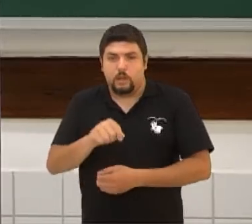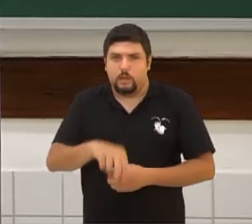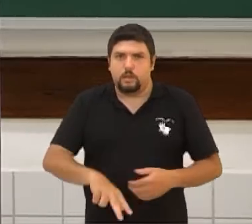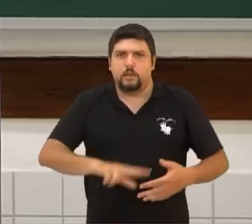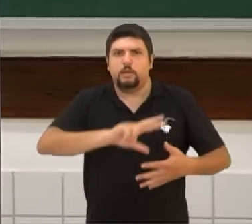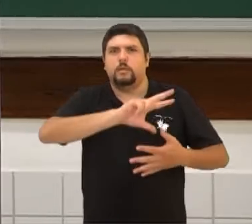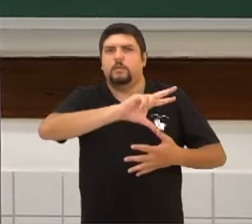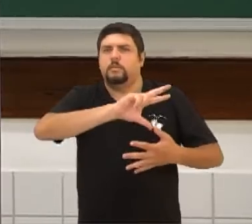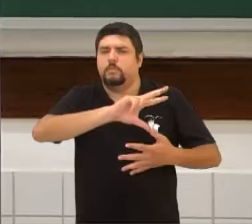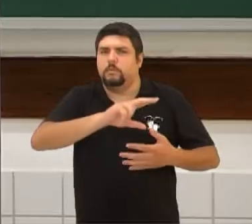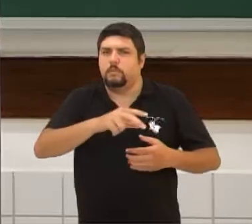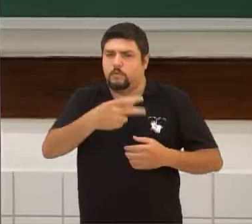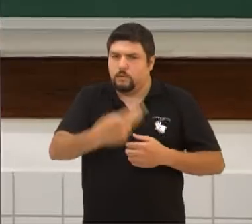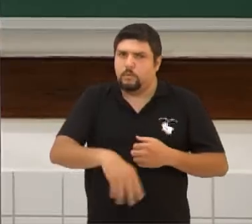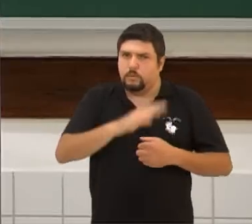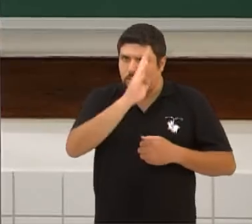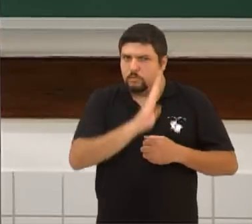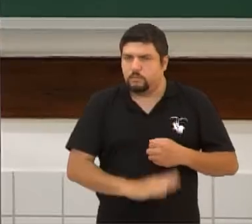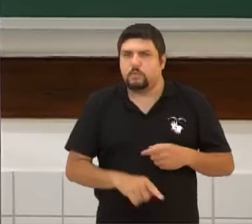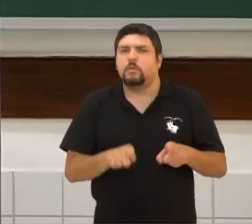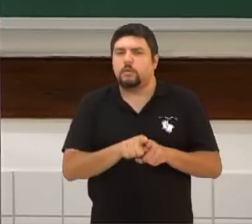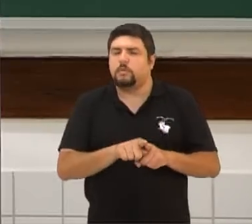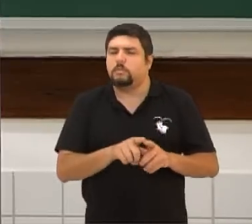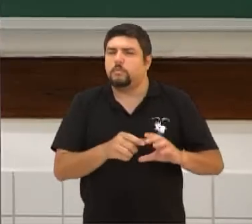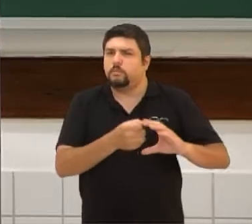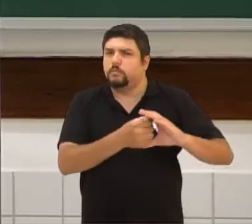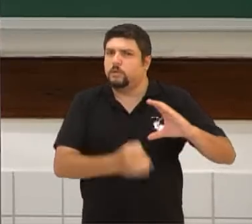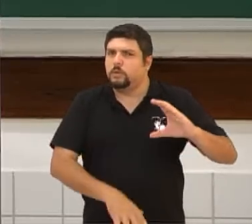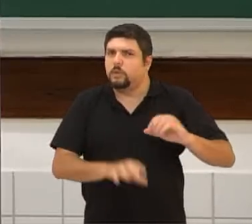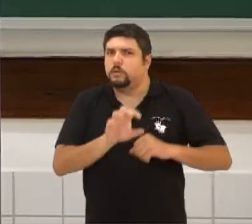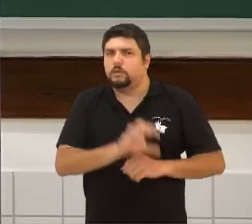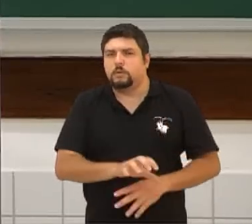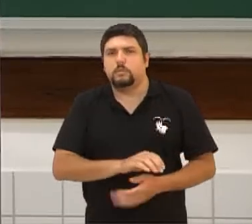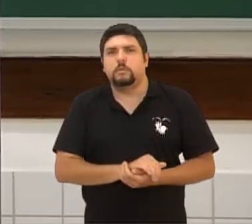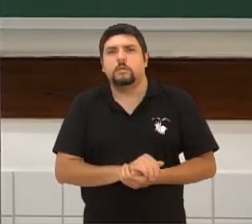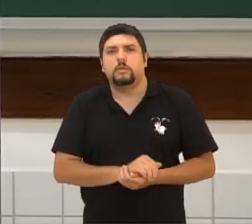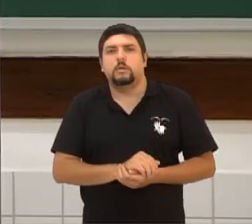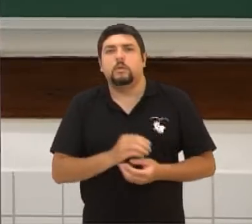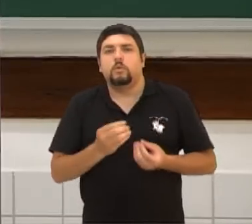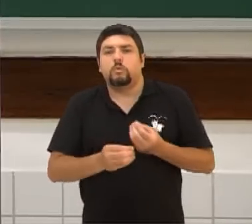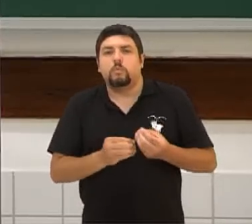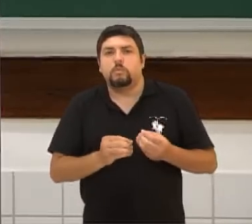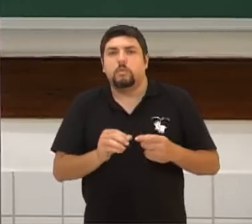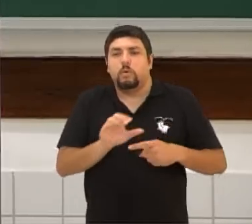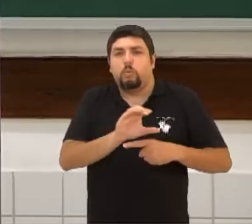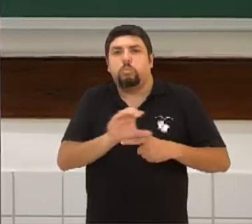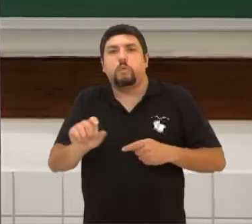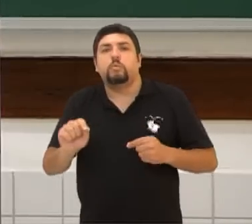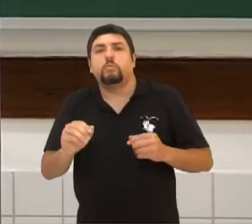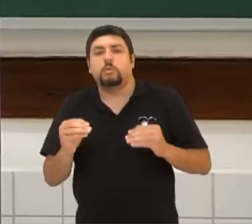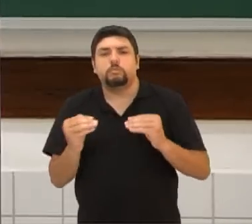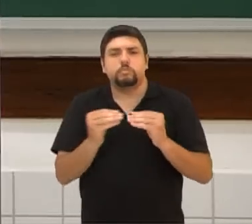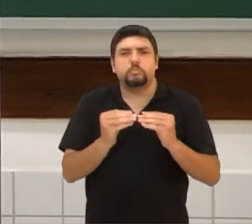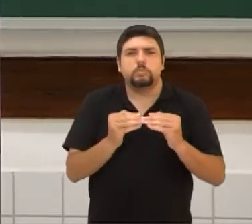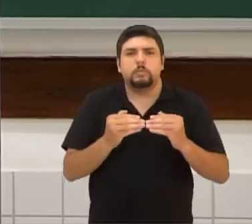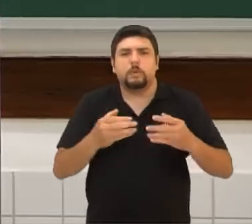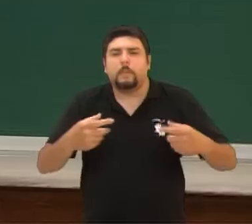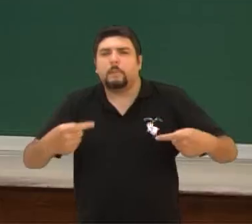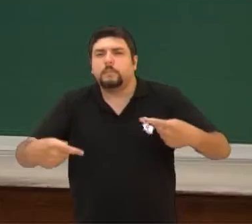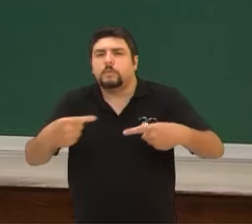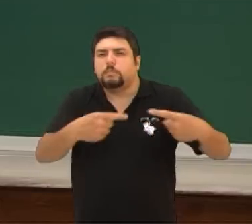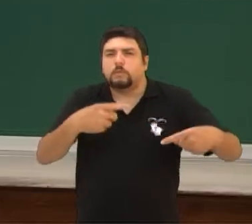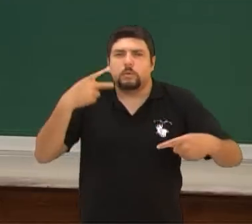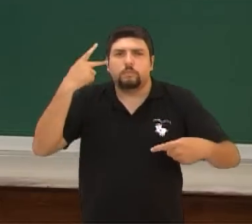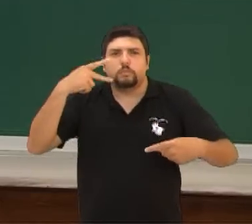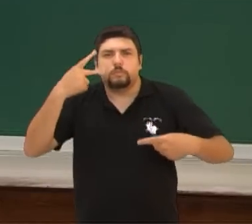em vários deles, no nosso país também, tem essa característica. Os investimentos dependem dos acordos entre os políticos, os